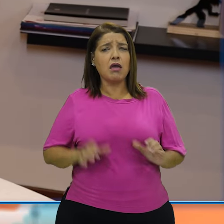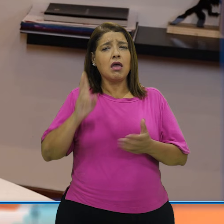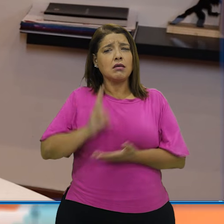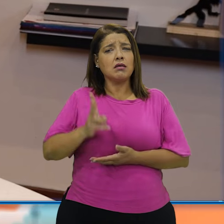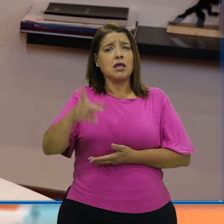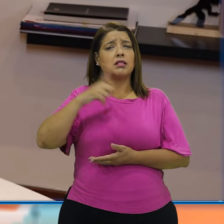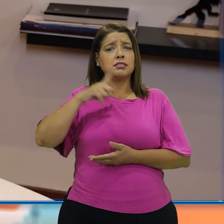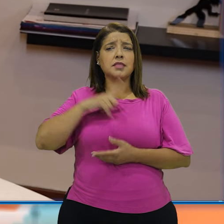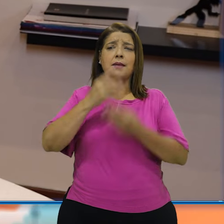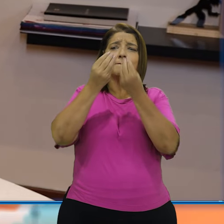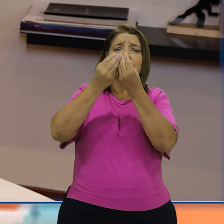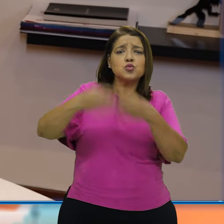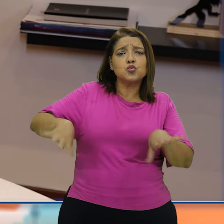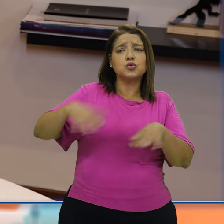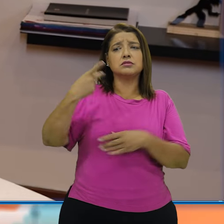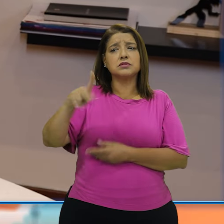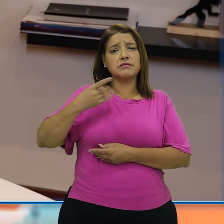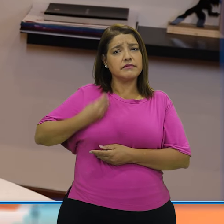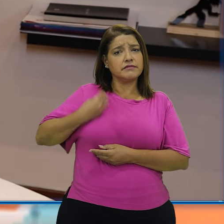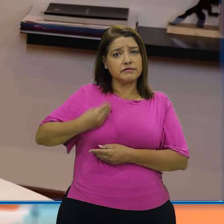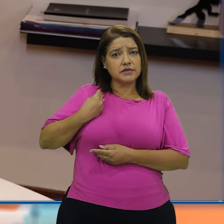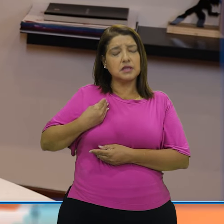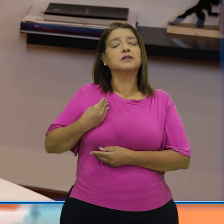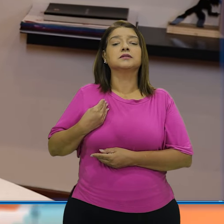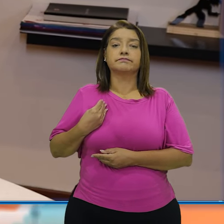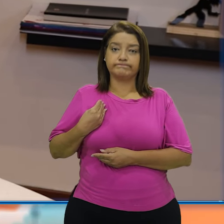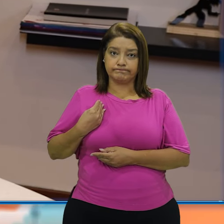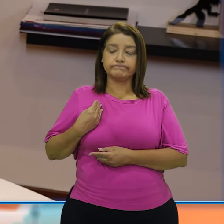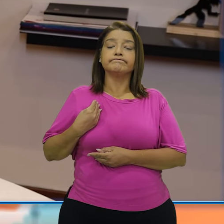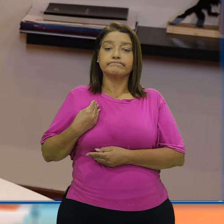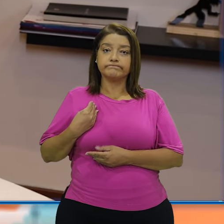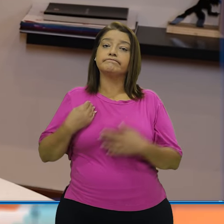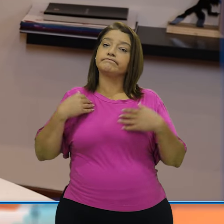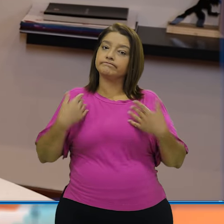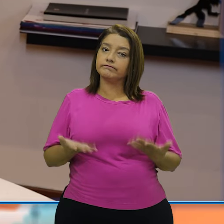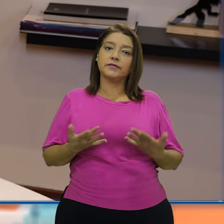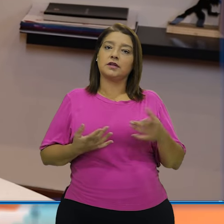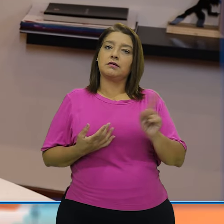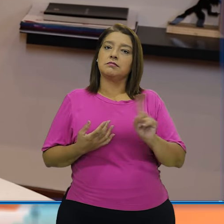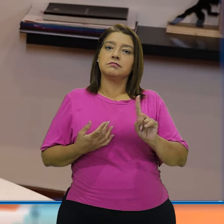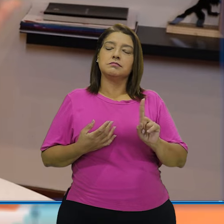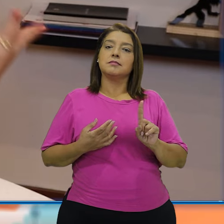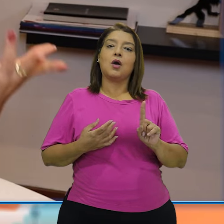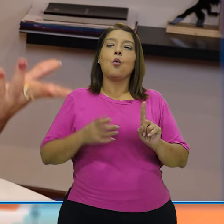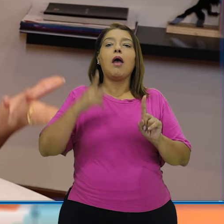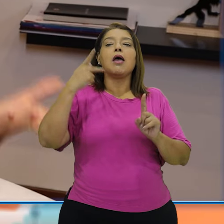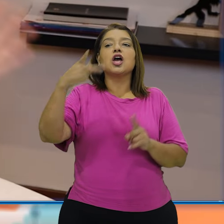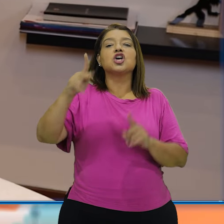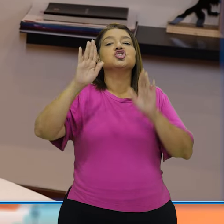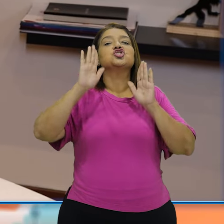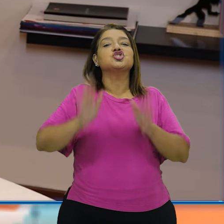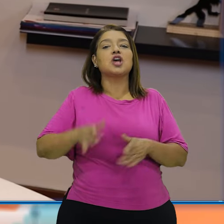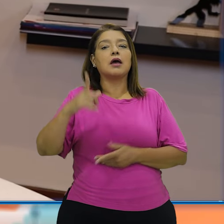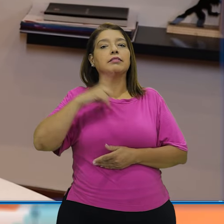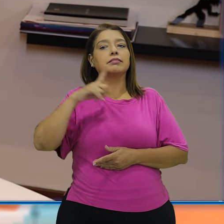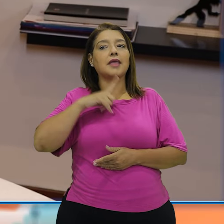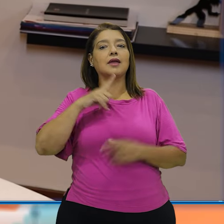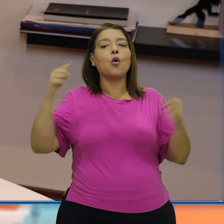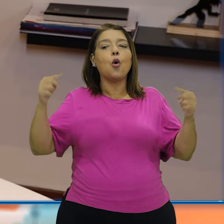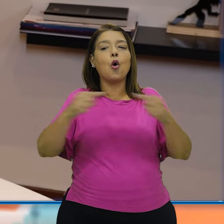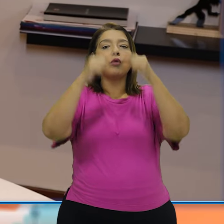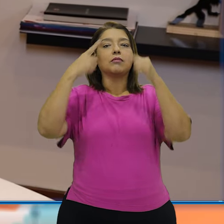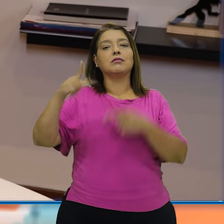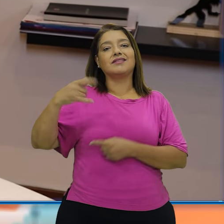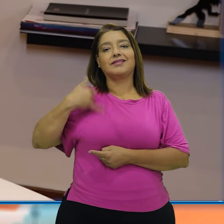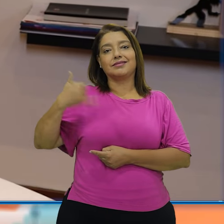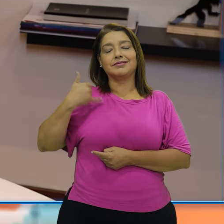e trazem prejuízo para o dia a dia da criança ou do adolescente, provavelmente não são comportamentos típicos do desenvolvimento e